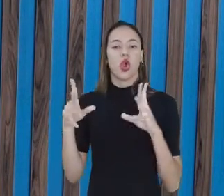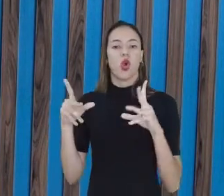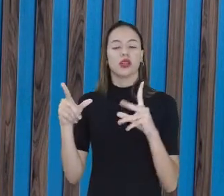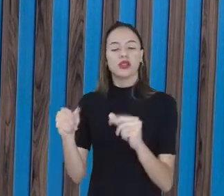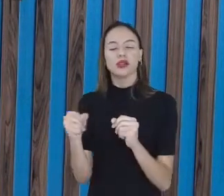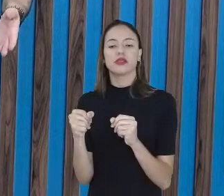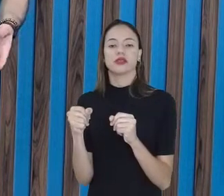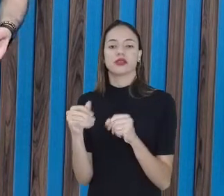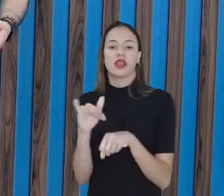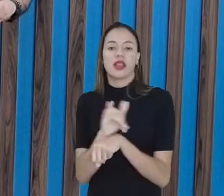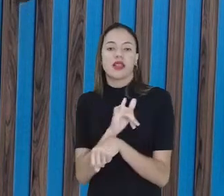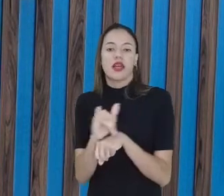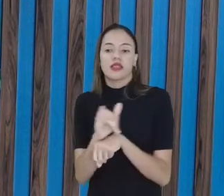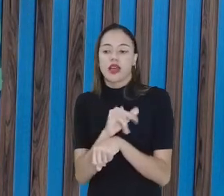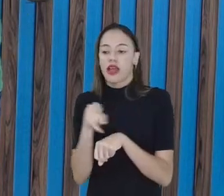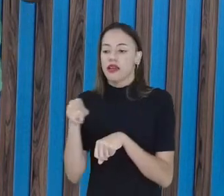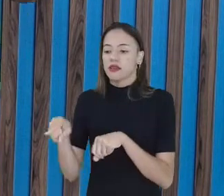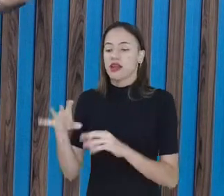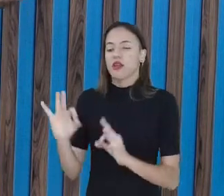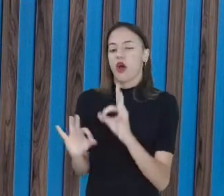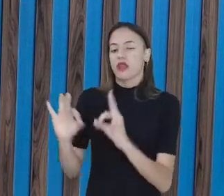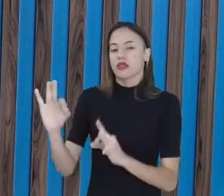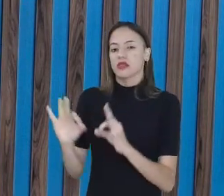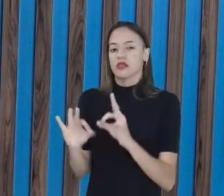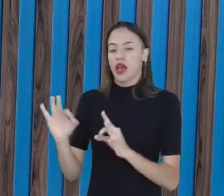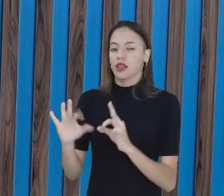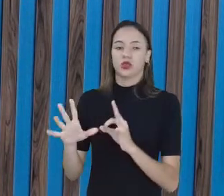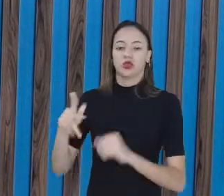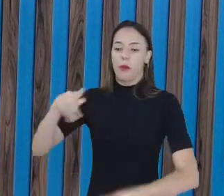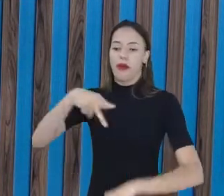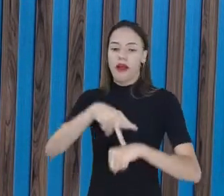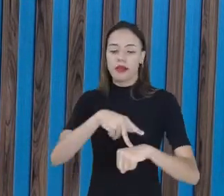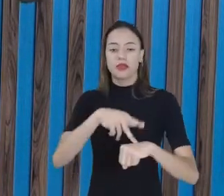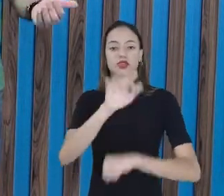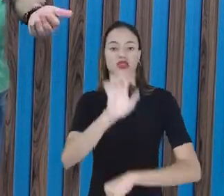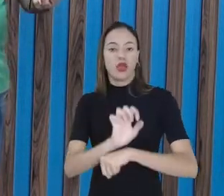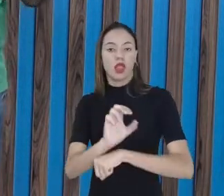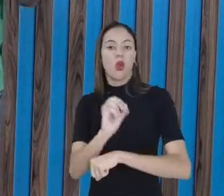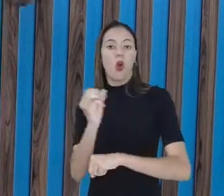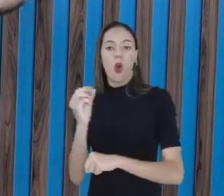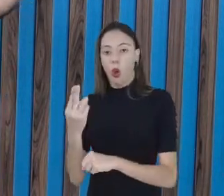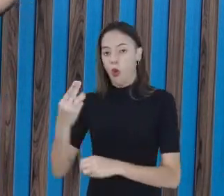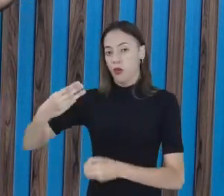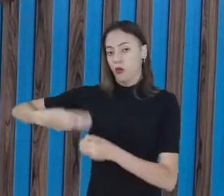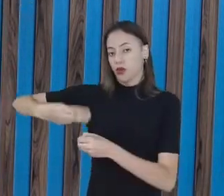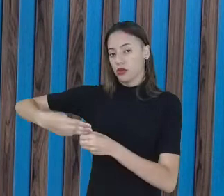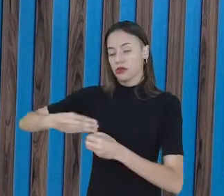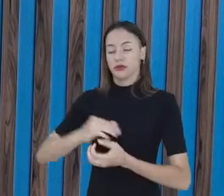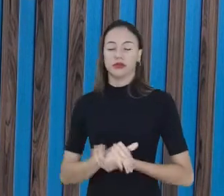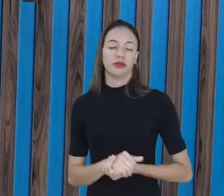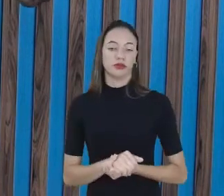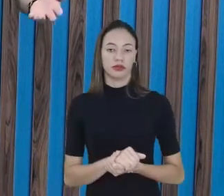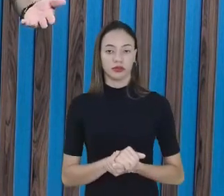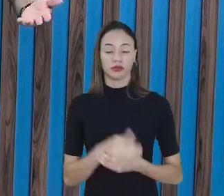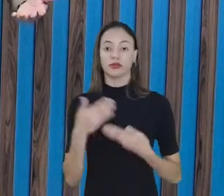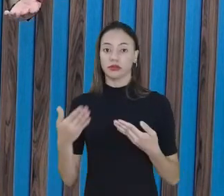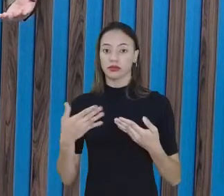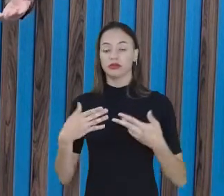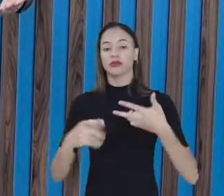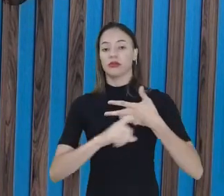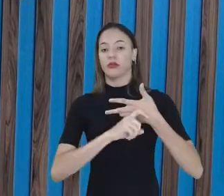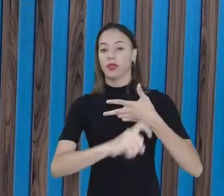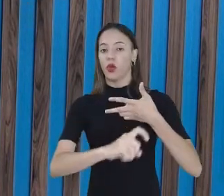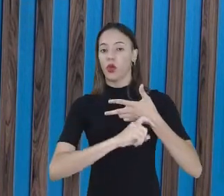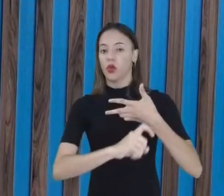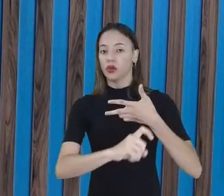o andamento, né, do país, do estado ou do município. Nesse caso a gente teria, né, o poder executivo,